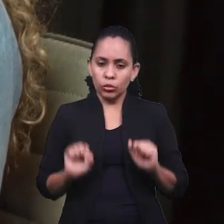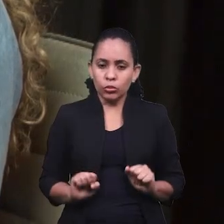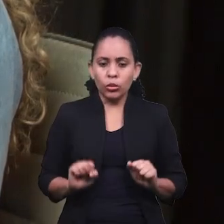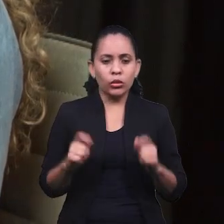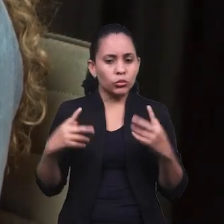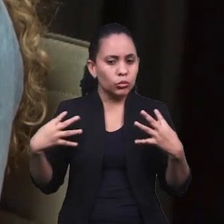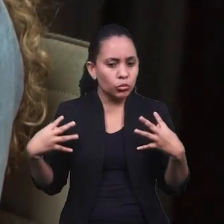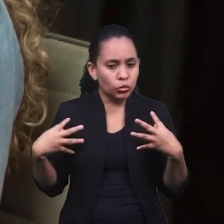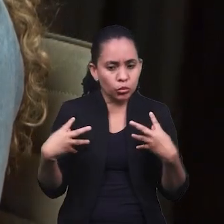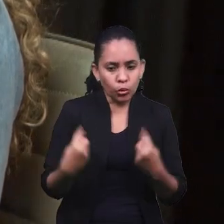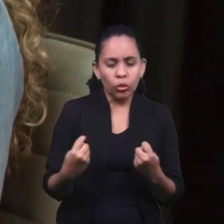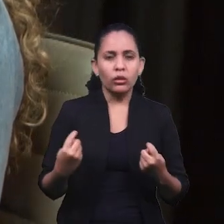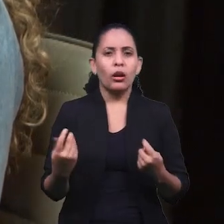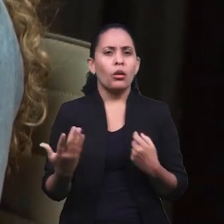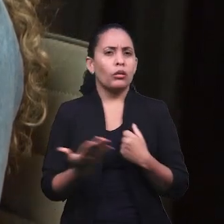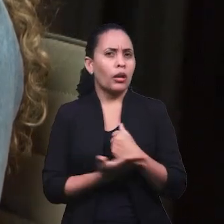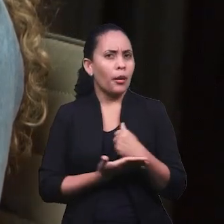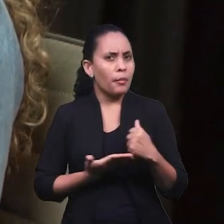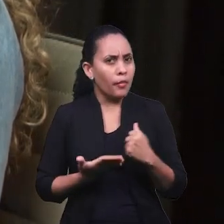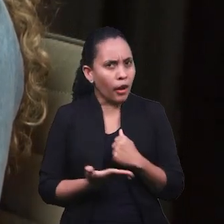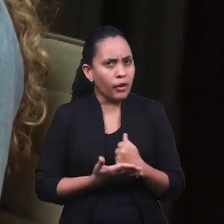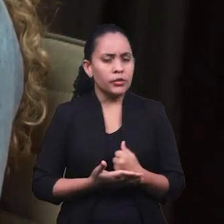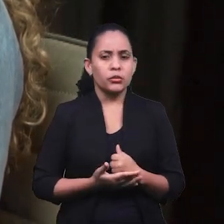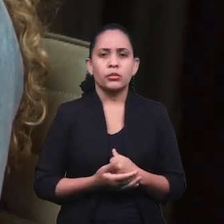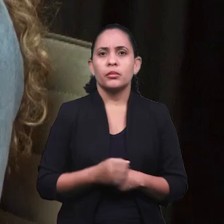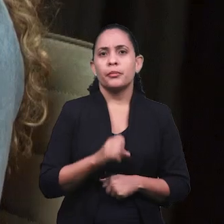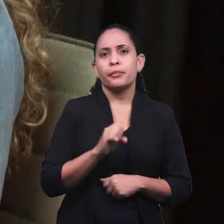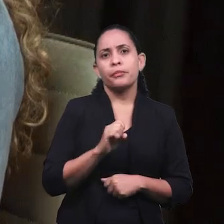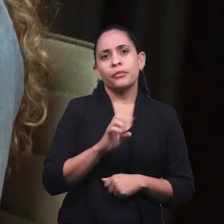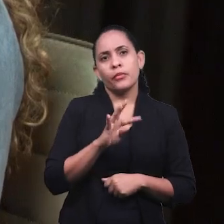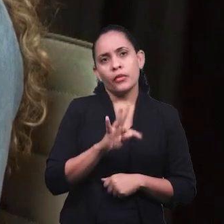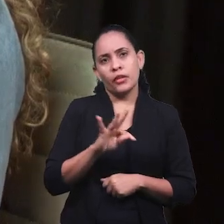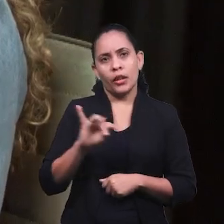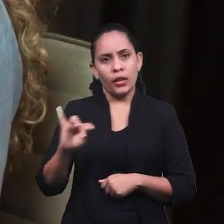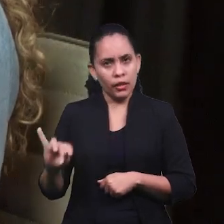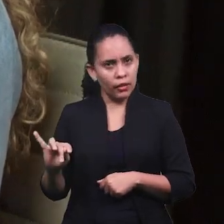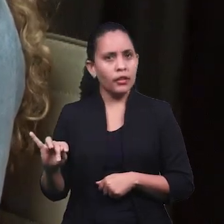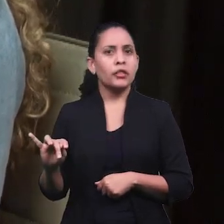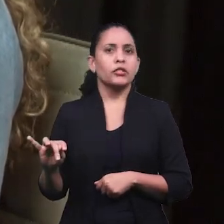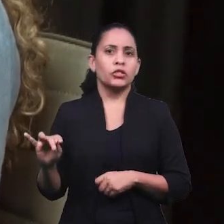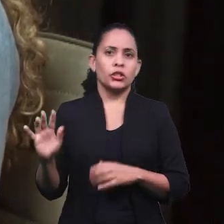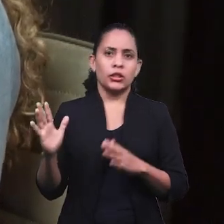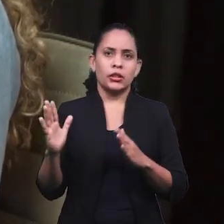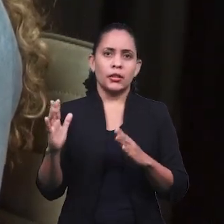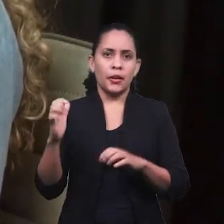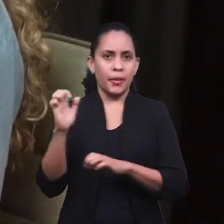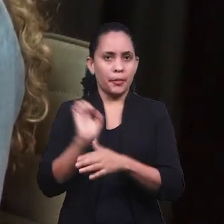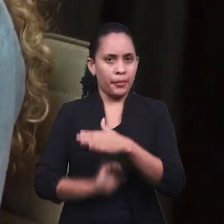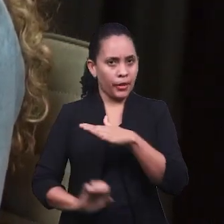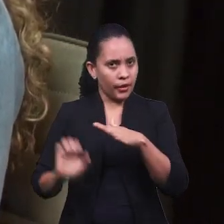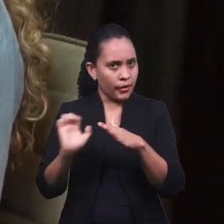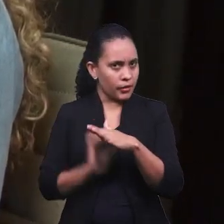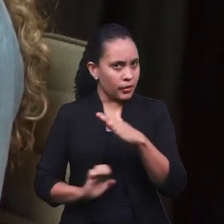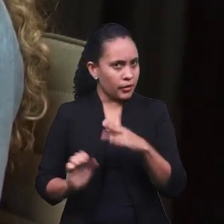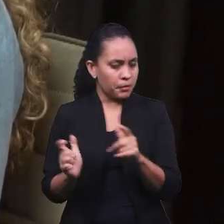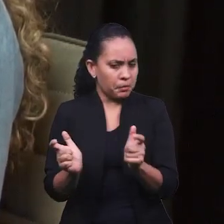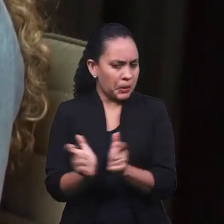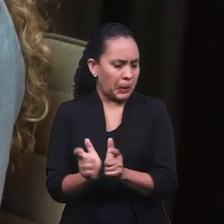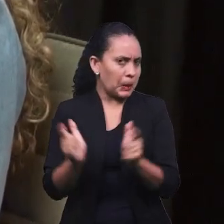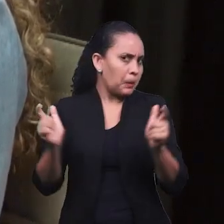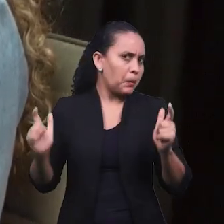gente tem essa necessidade, né, de transformar dados em informações. E dentro da ciência de dados, a gente